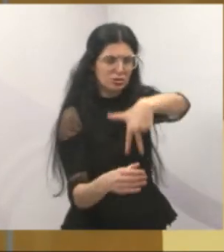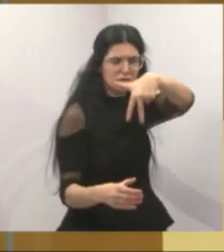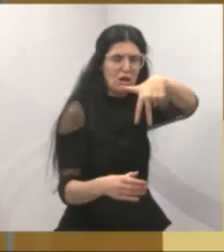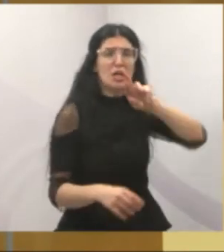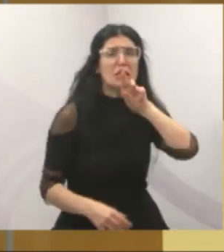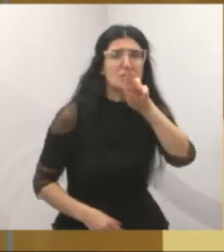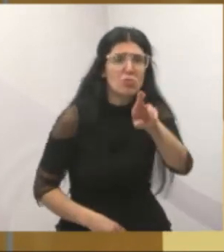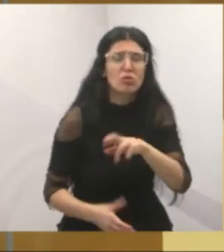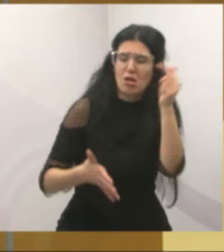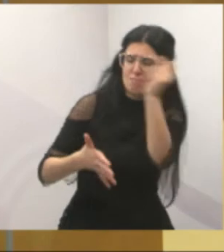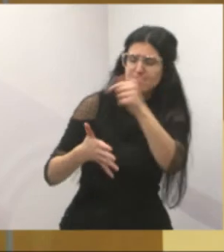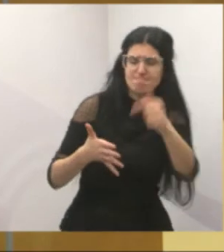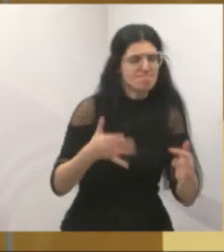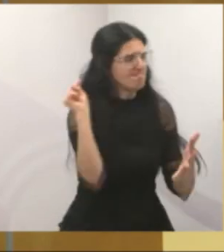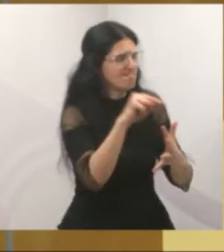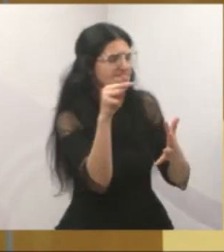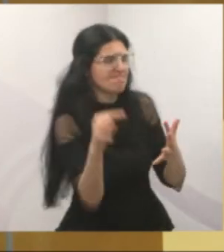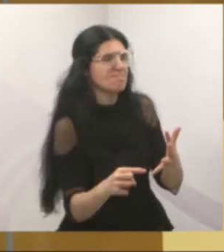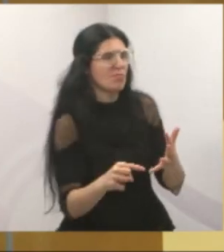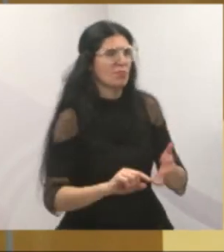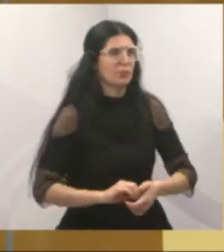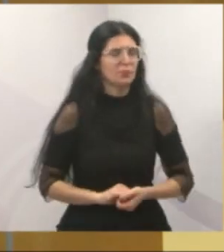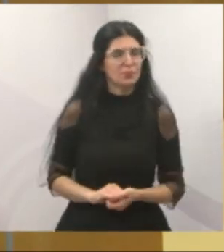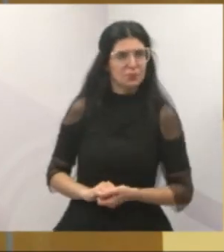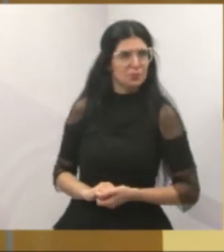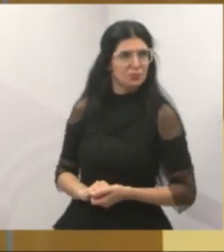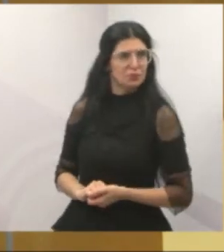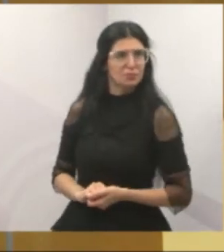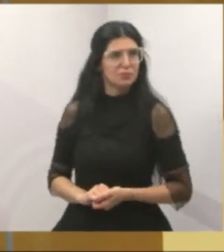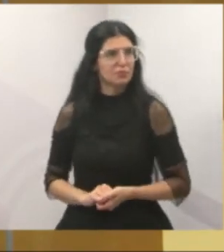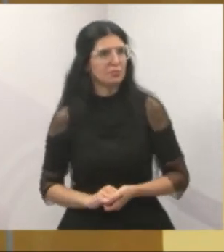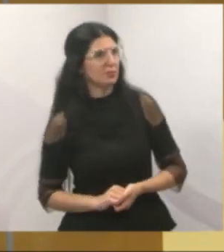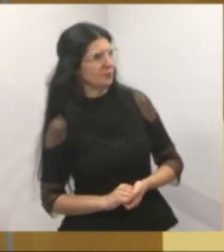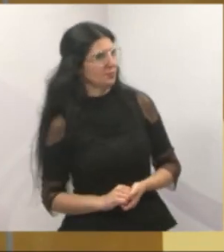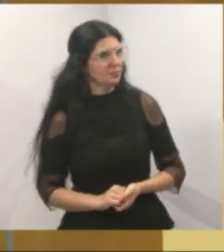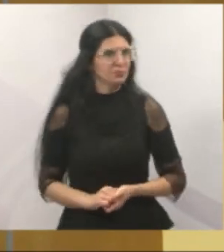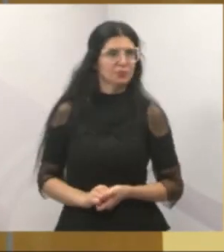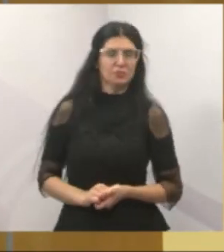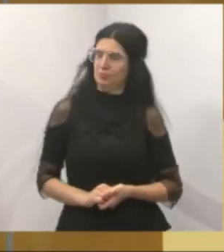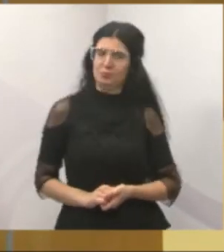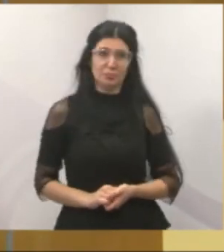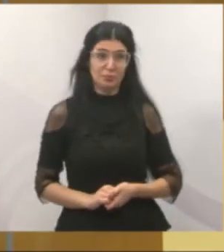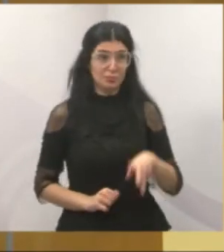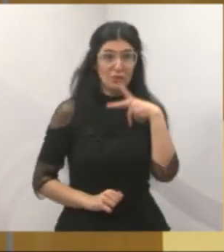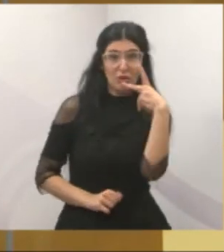algumas questões que são colocadas. Se falou aqui